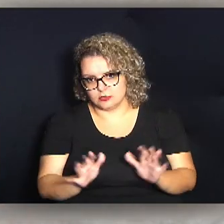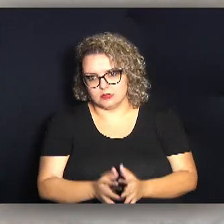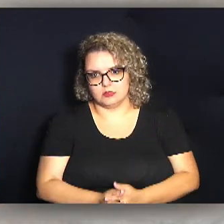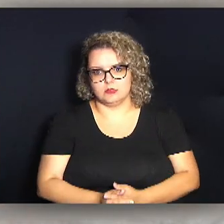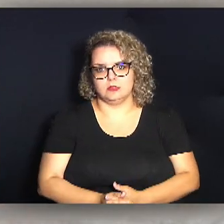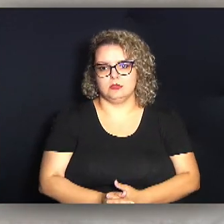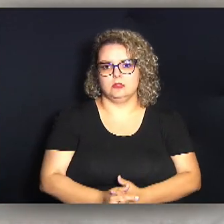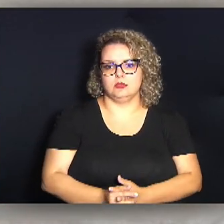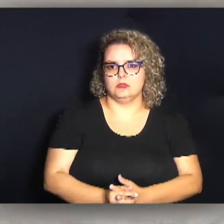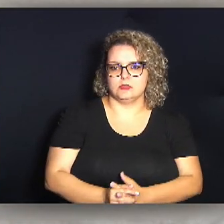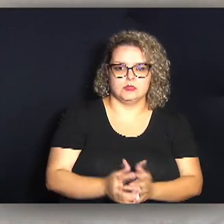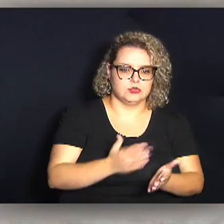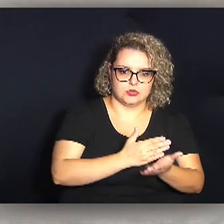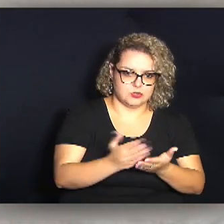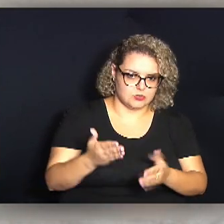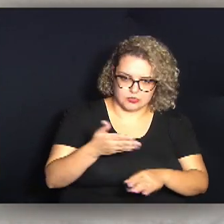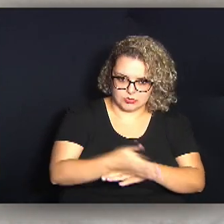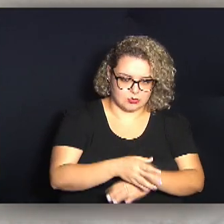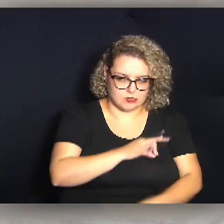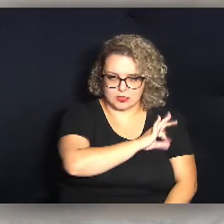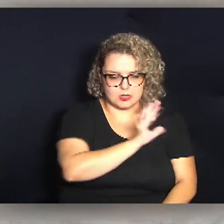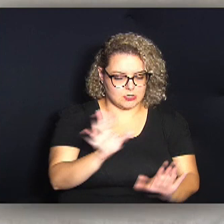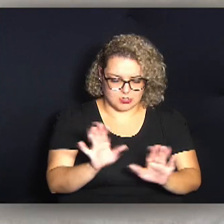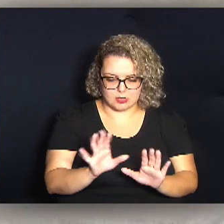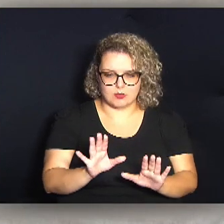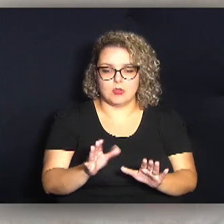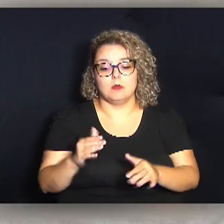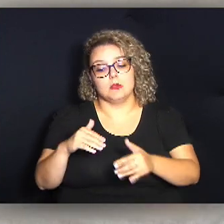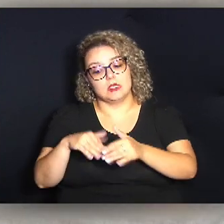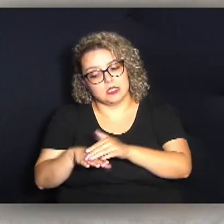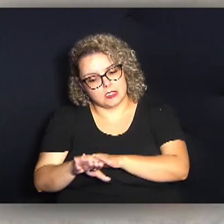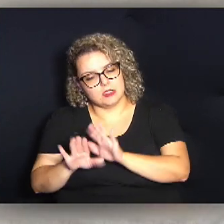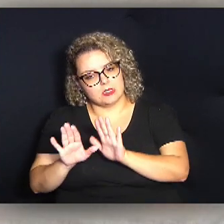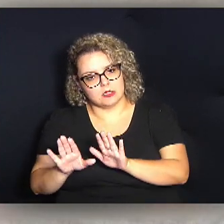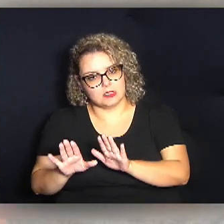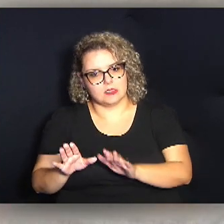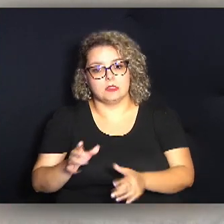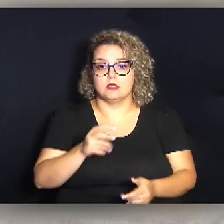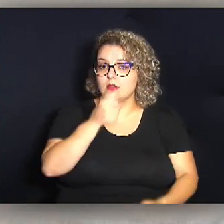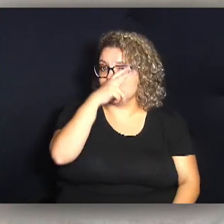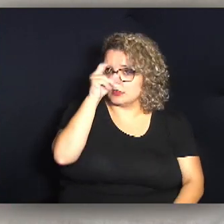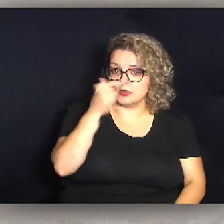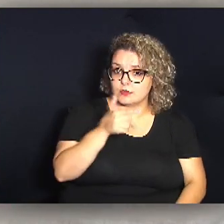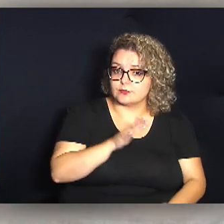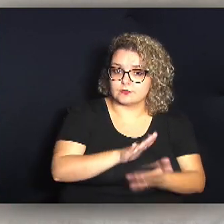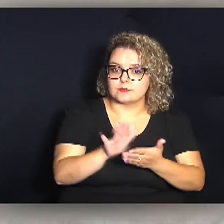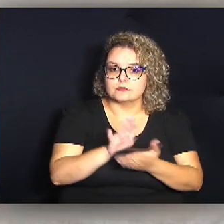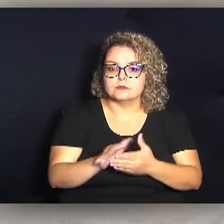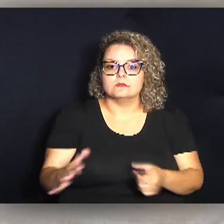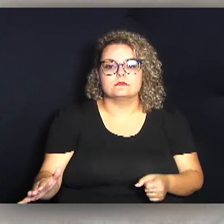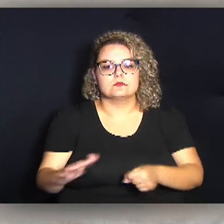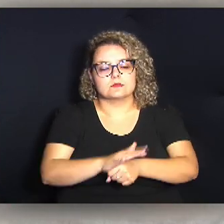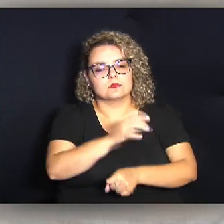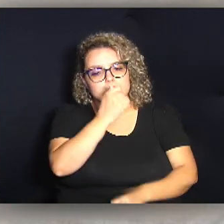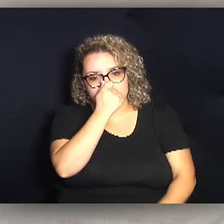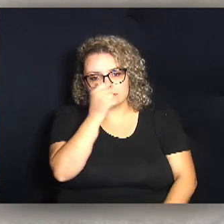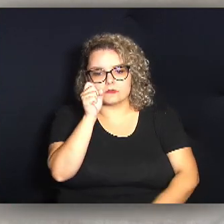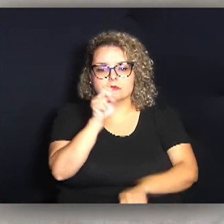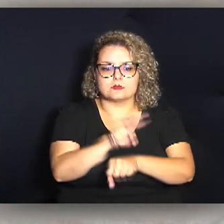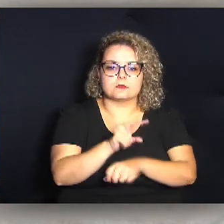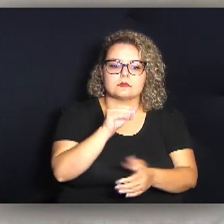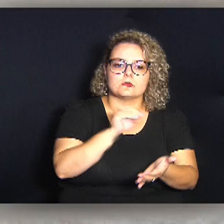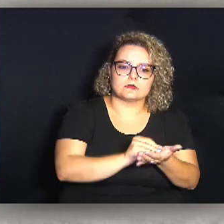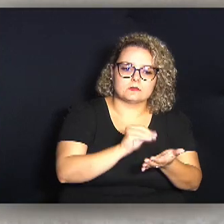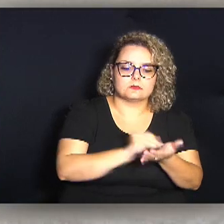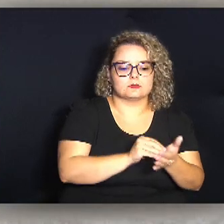de início agora entrar na Prefeitura Municipal. Então, a Prefeitura não terá esses custos. Isso é para preenchimento das vagas que vão faltando